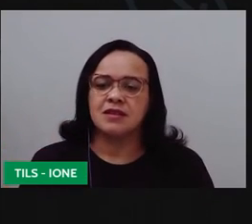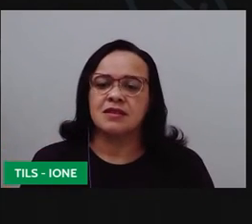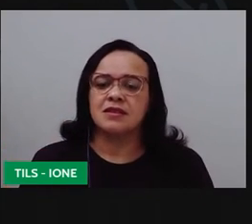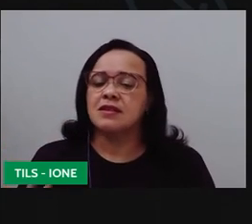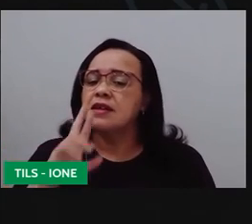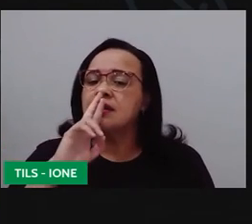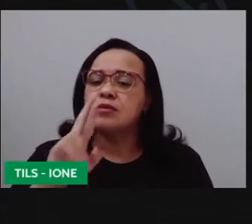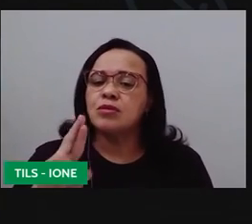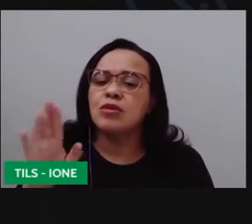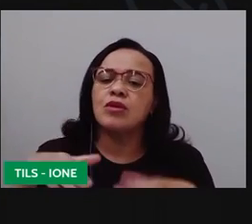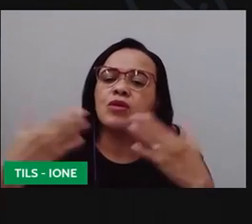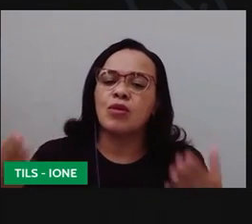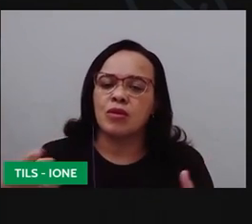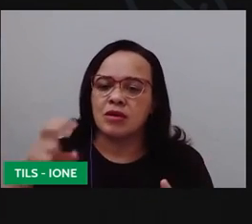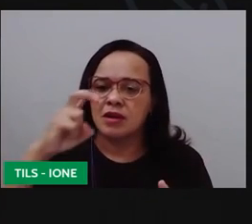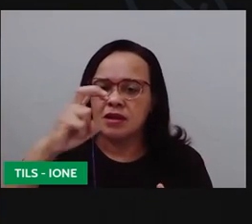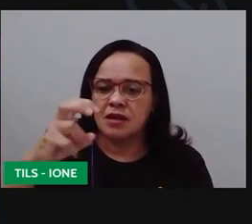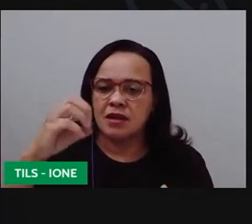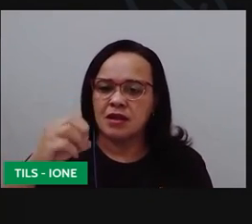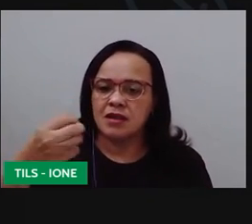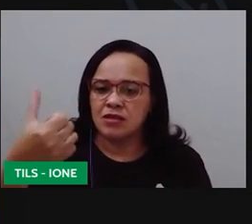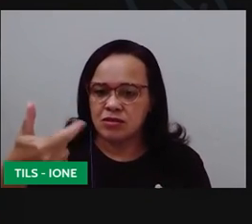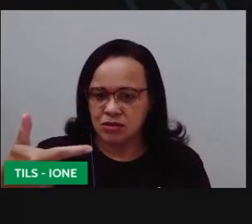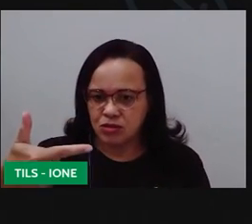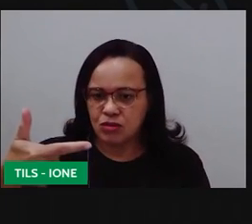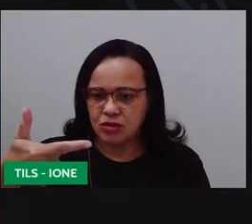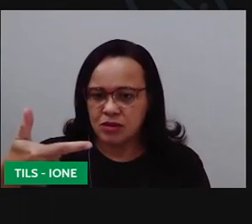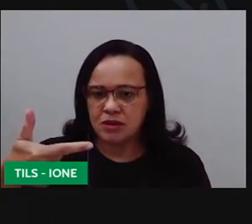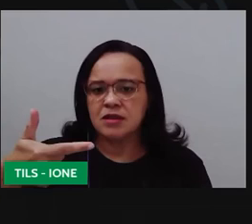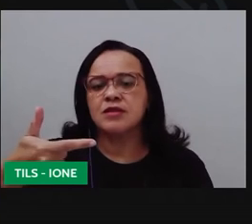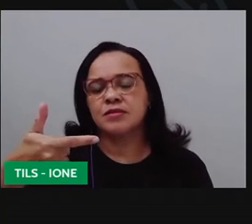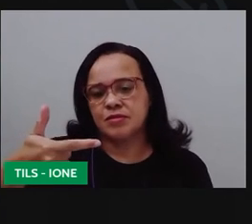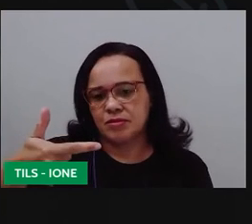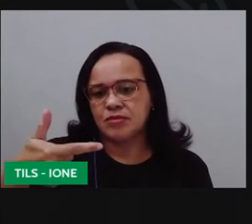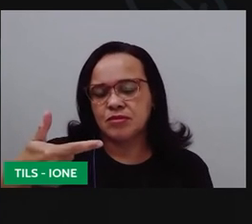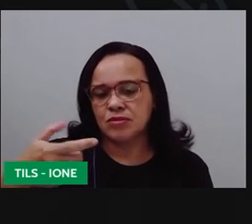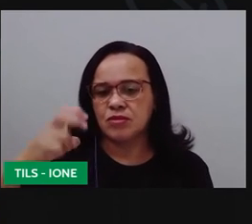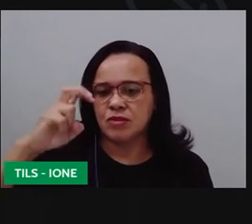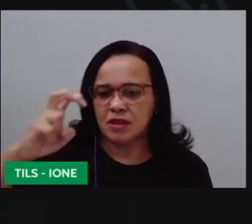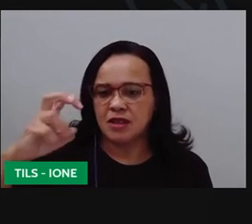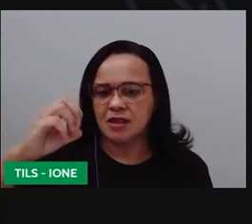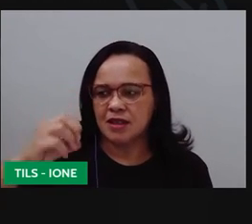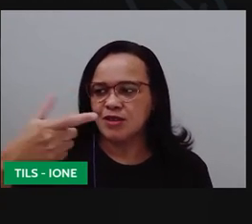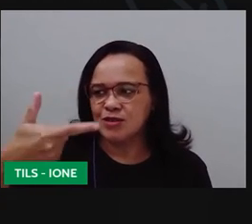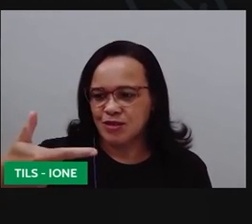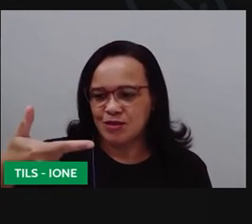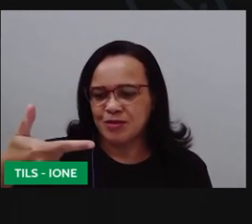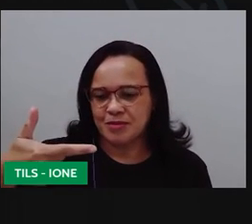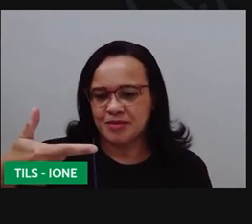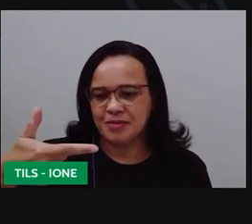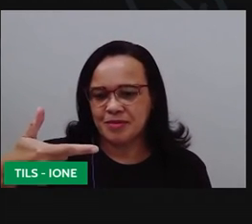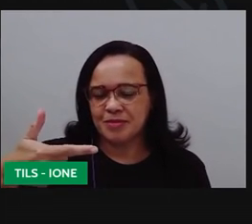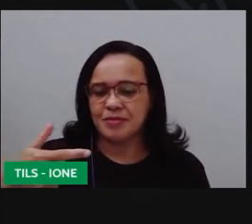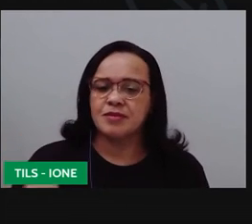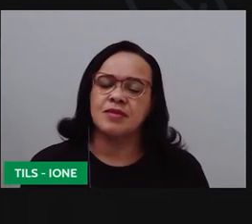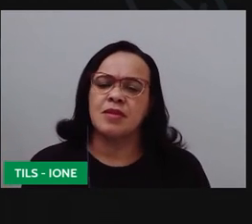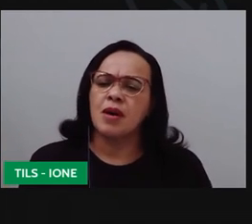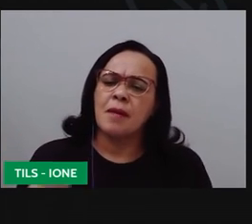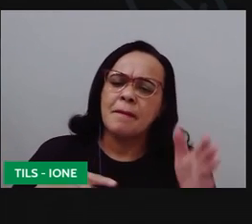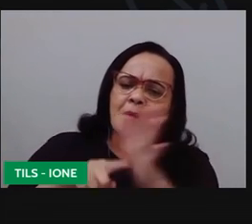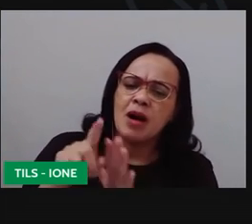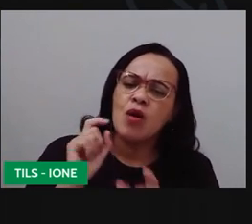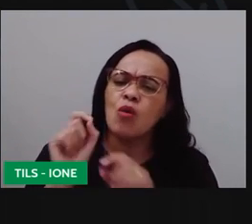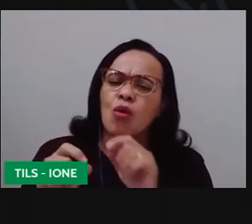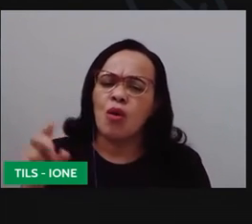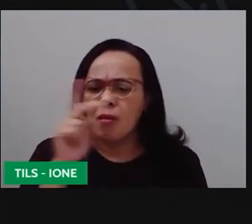qual é a minha resposta ak501 o 502 aí vocês podem me perguntar o